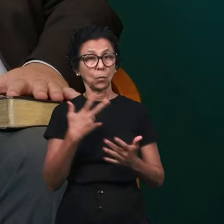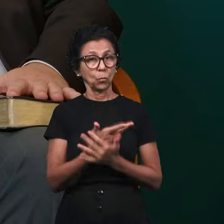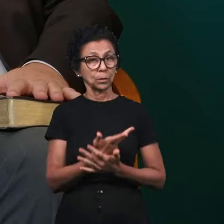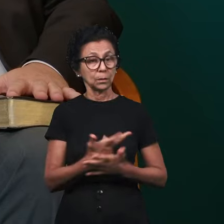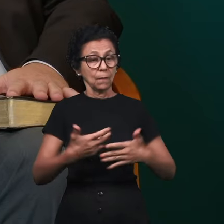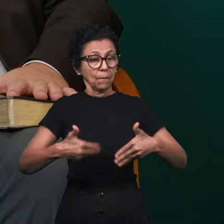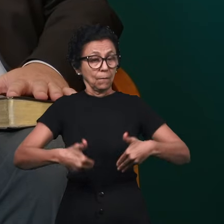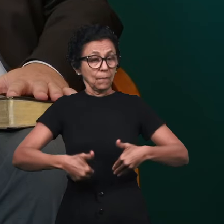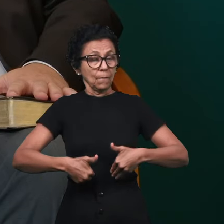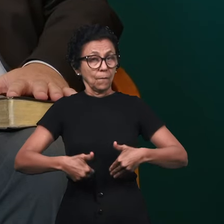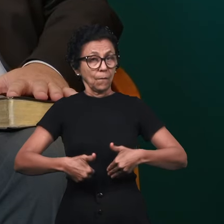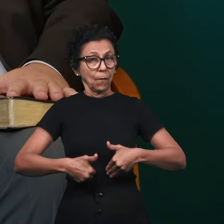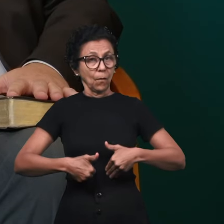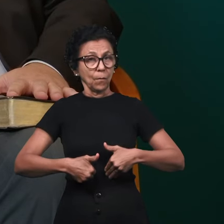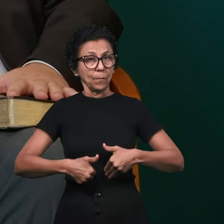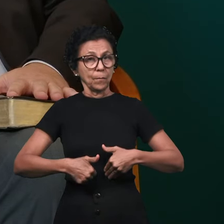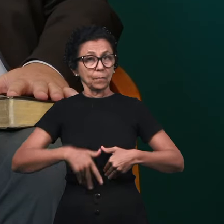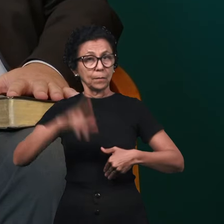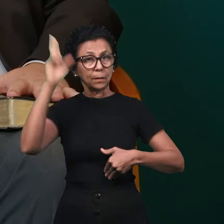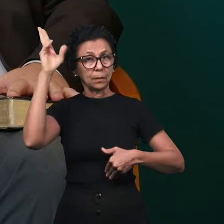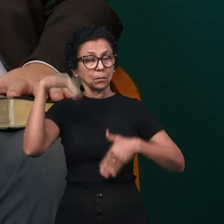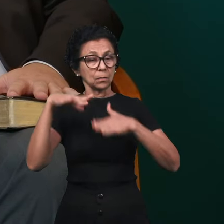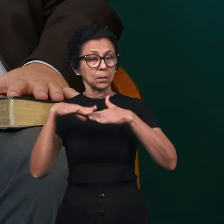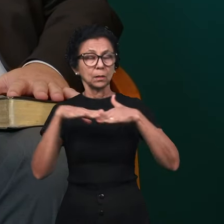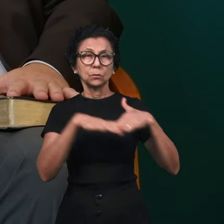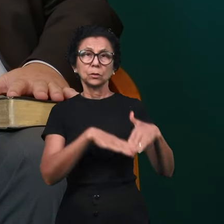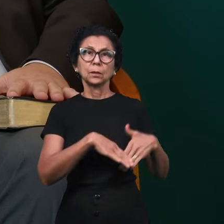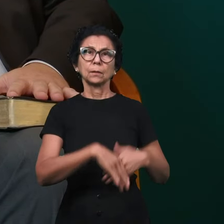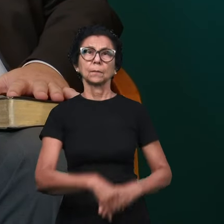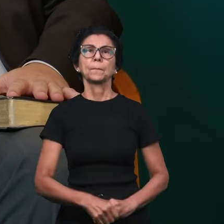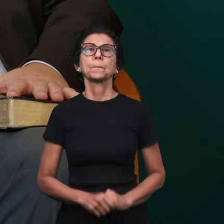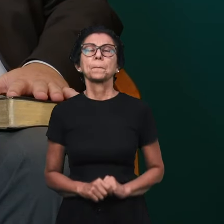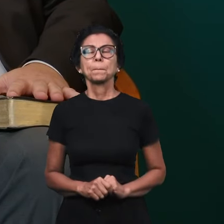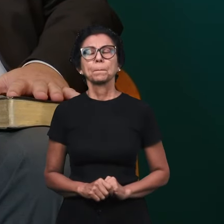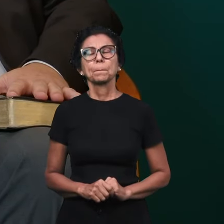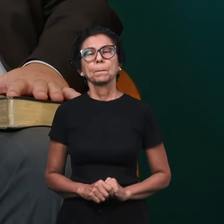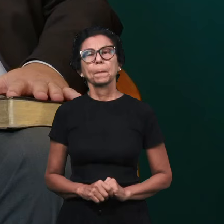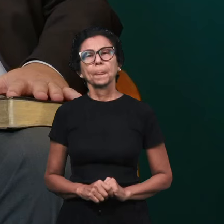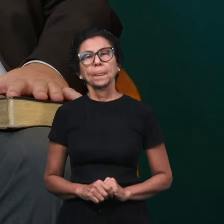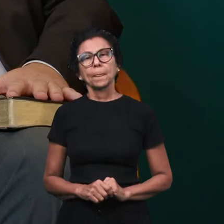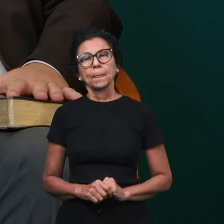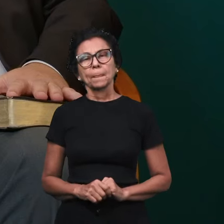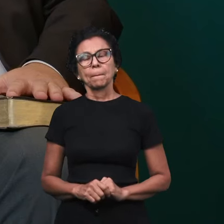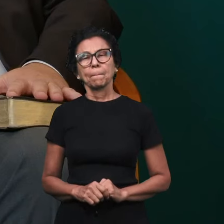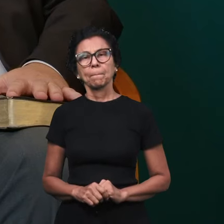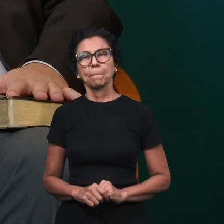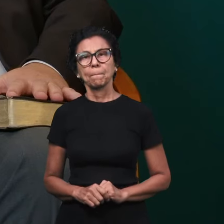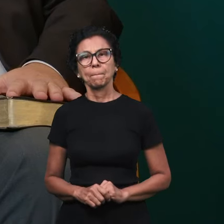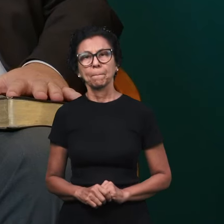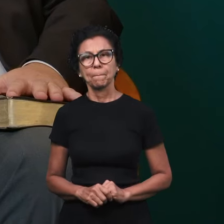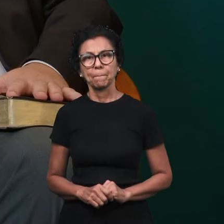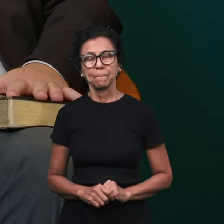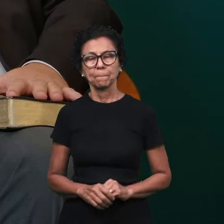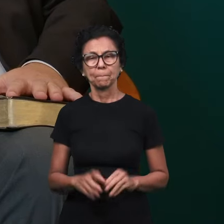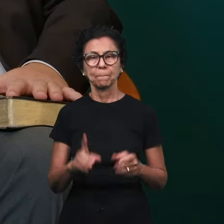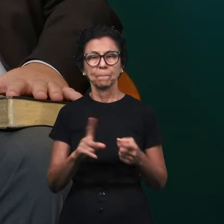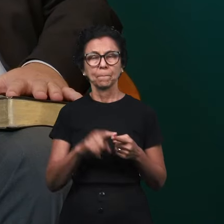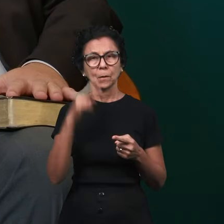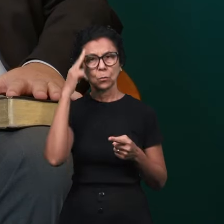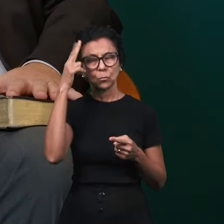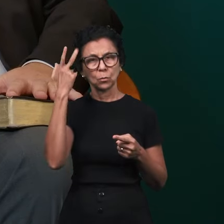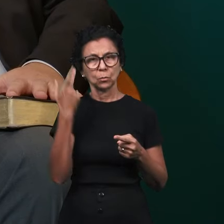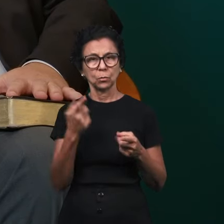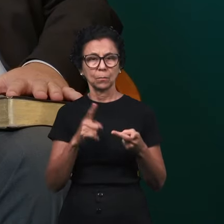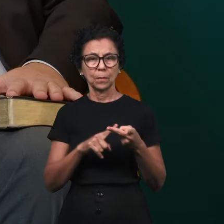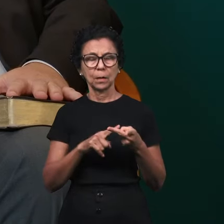aqui, ela é profética, porque, igual o pastor ali falou, ela ecoa até o dia de hoje. Então, a diferença de um sonho